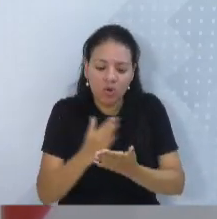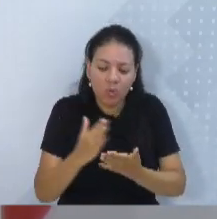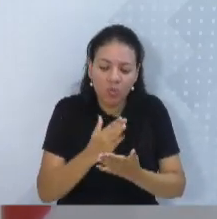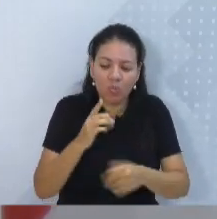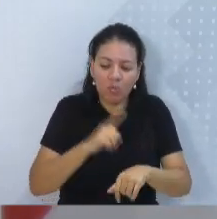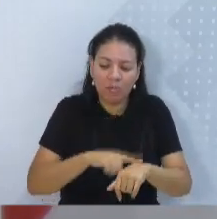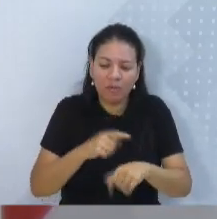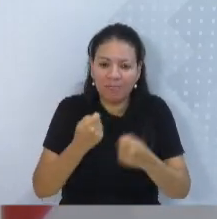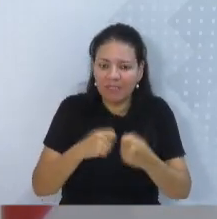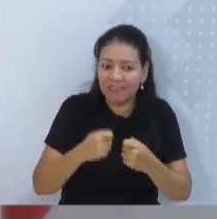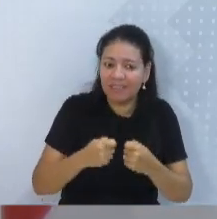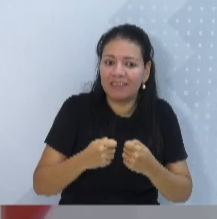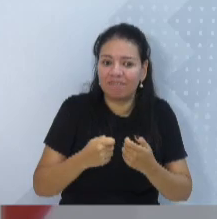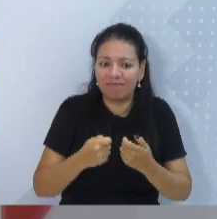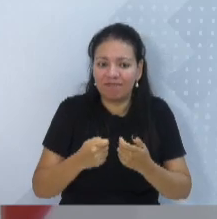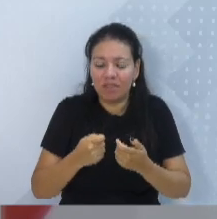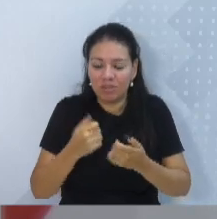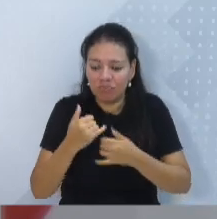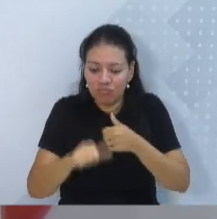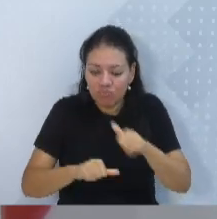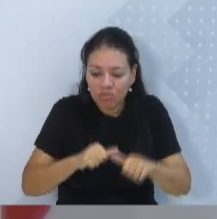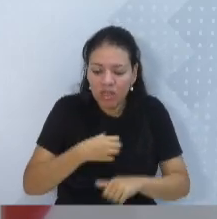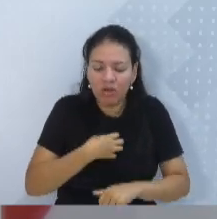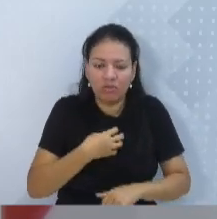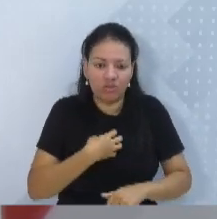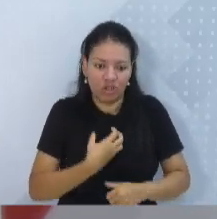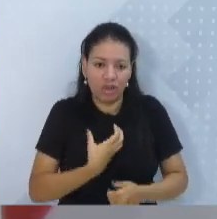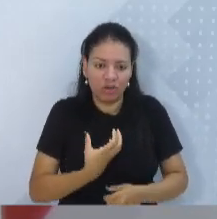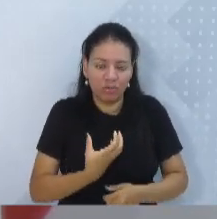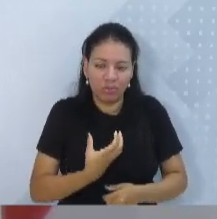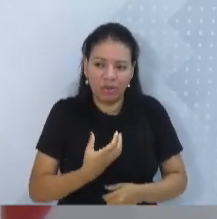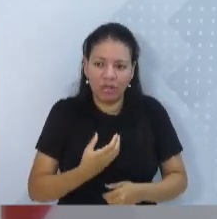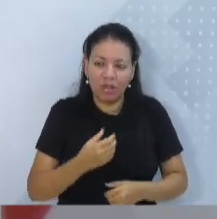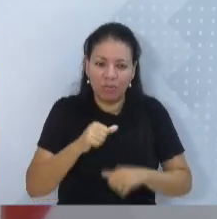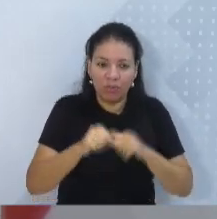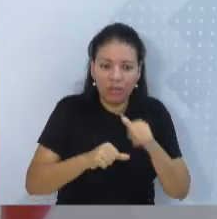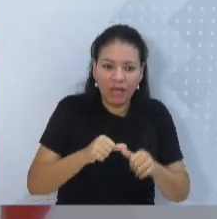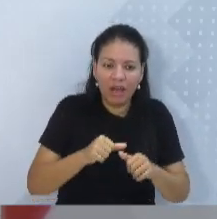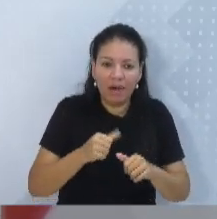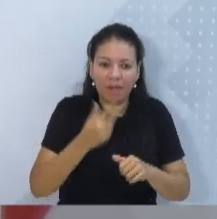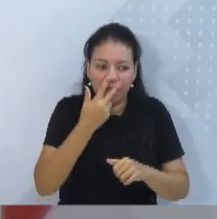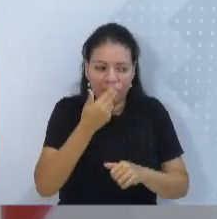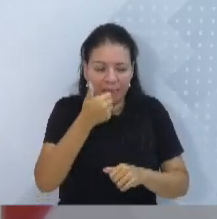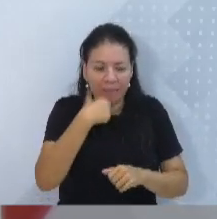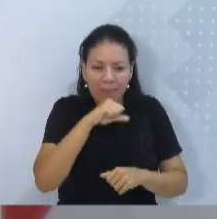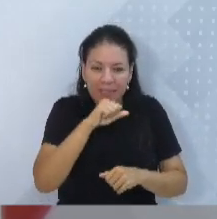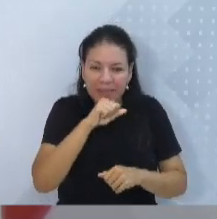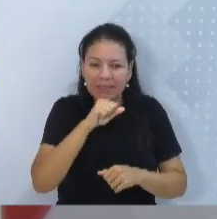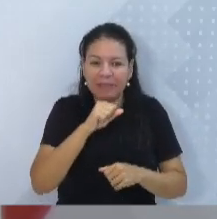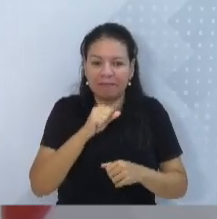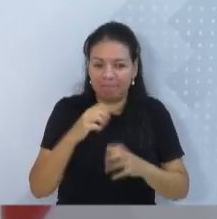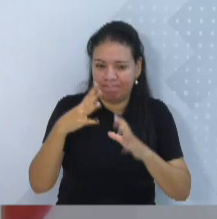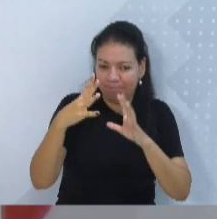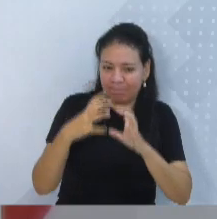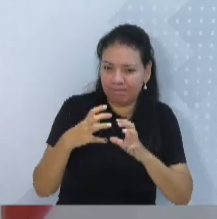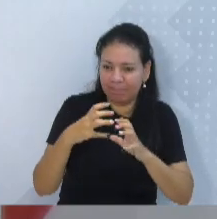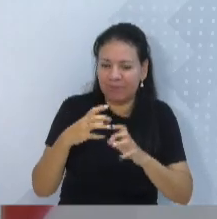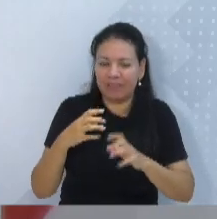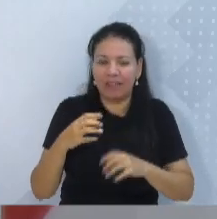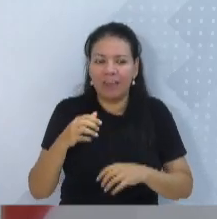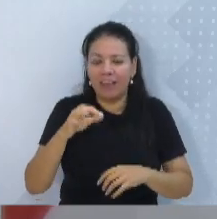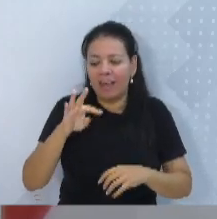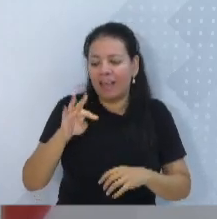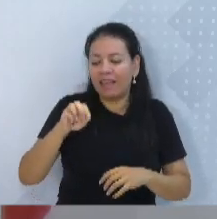descer do meu salto em algum momento eu precisei Ativar o modo mãe leoa né Tamara tá grávida aí